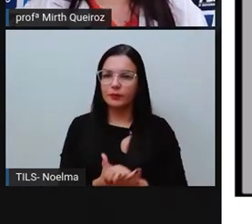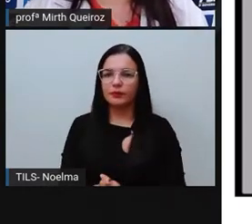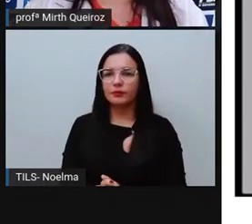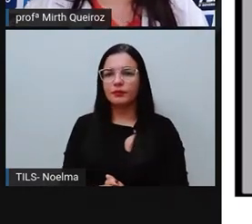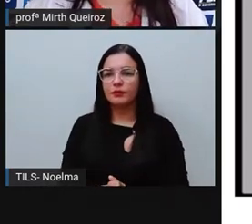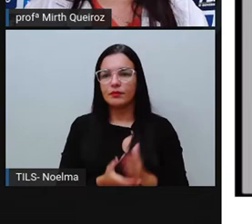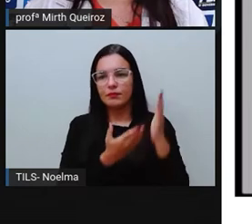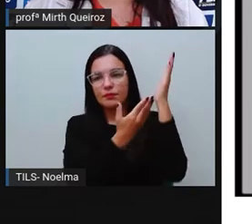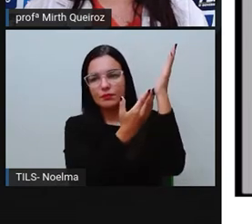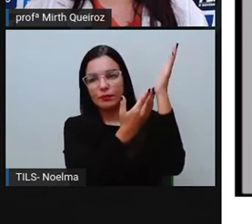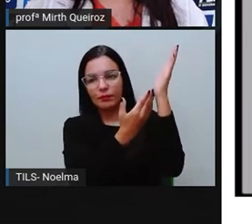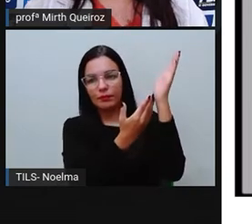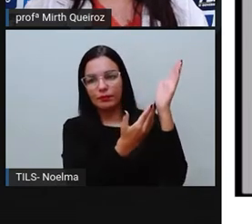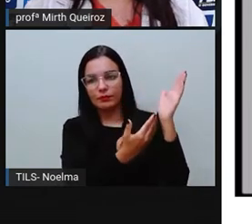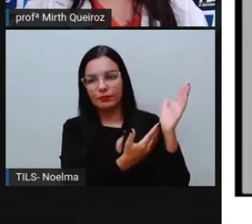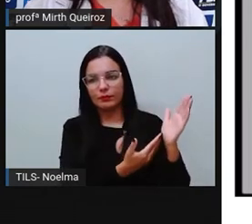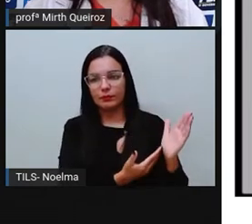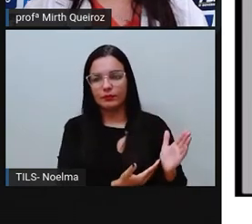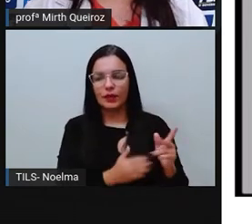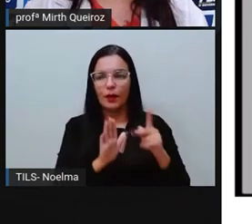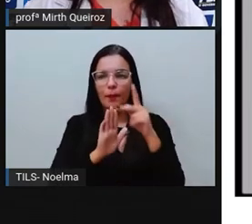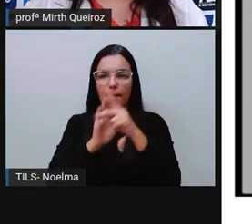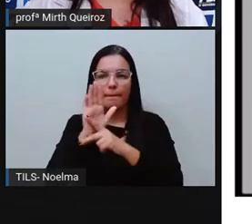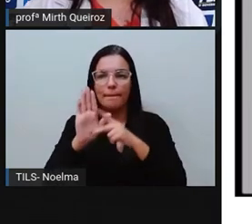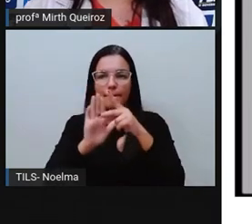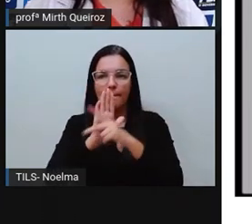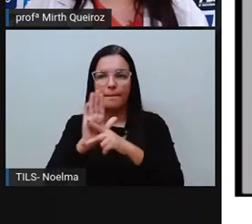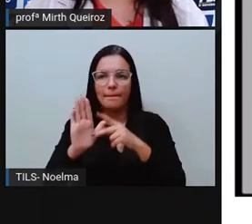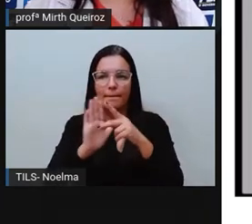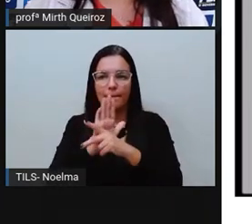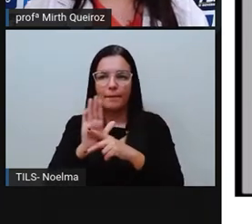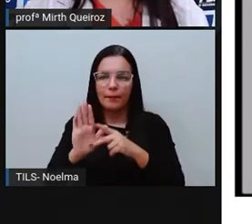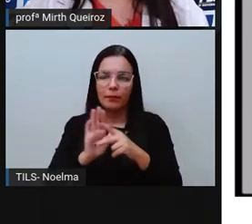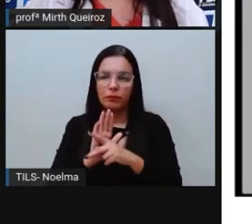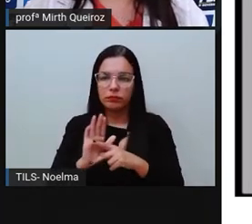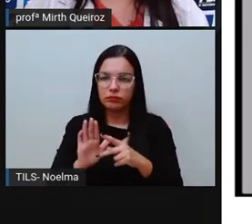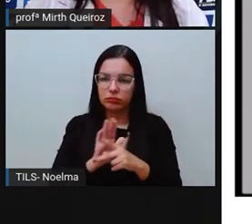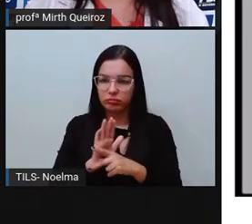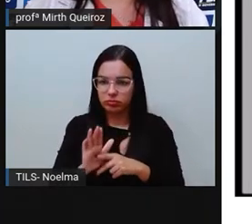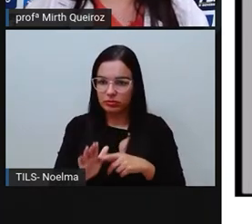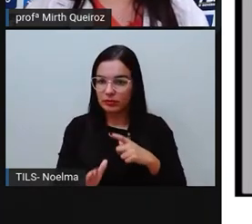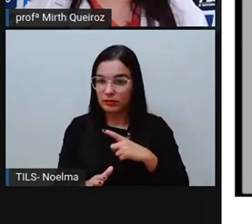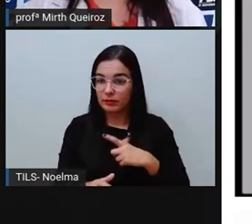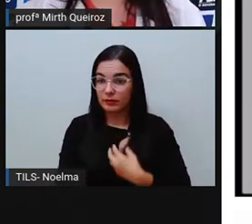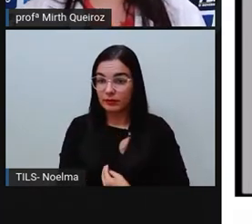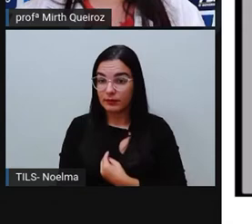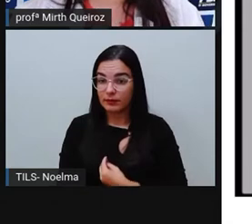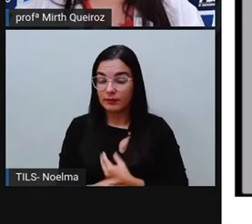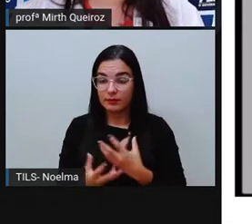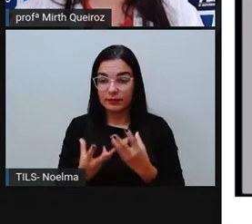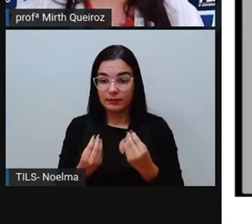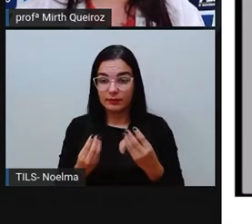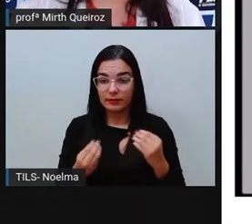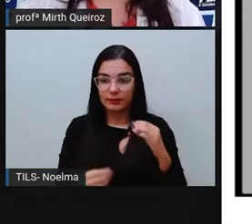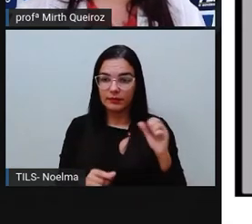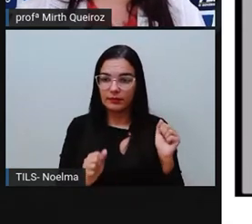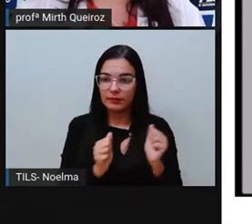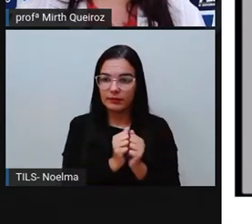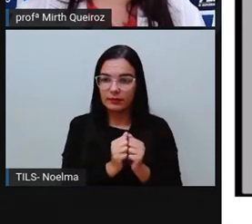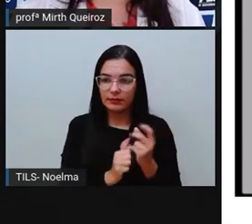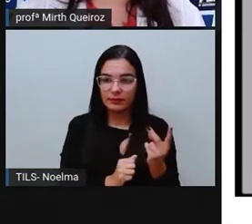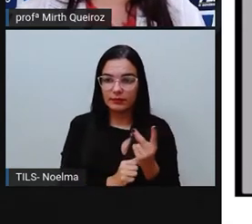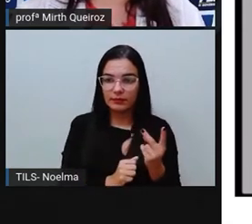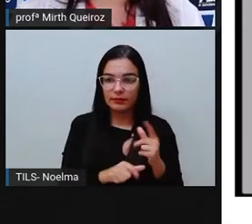Cecília Meirelles, né, onde vai ter a presença de muitos dígrafos. Vamos lá?